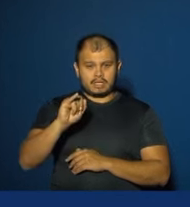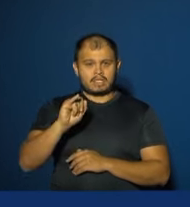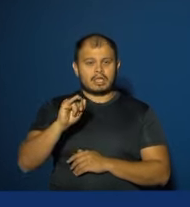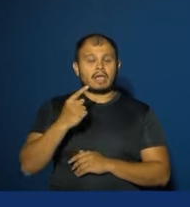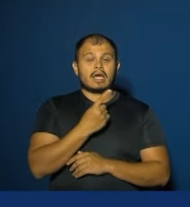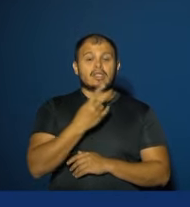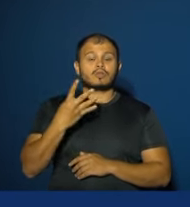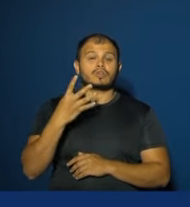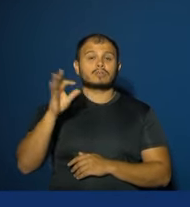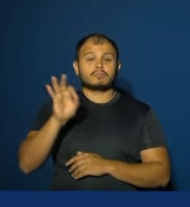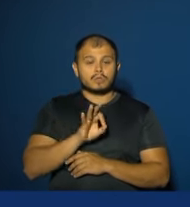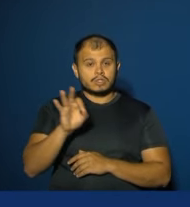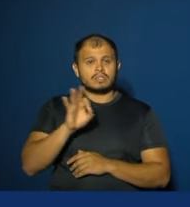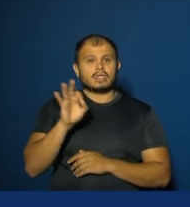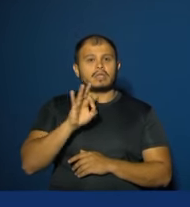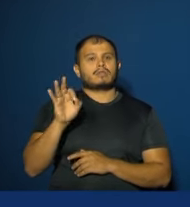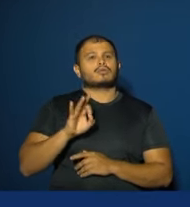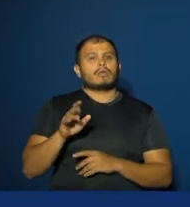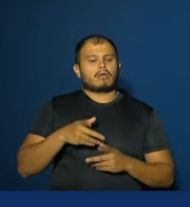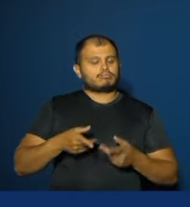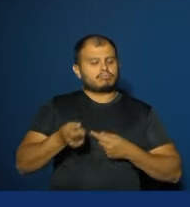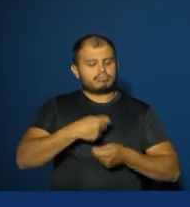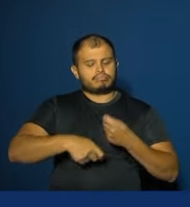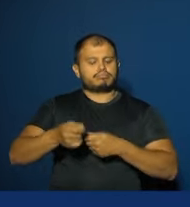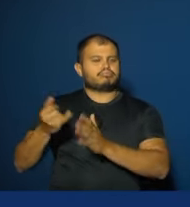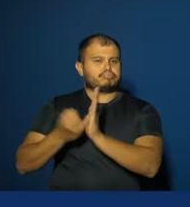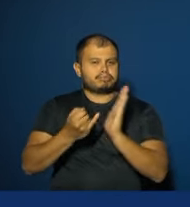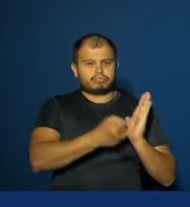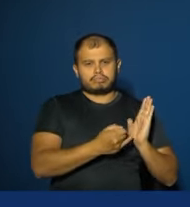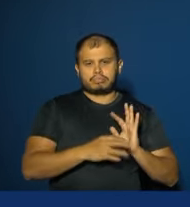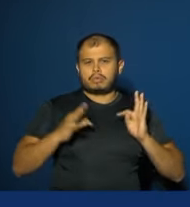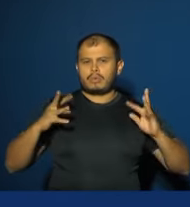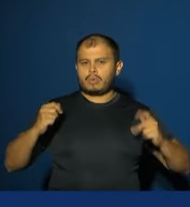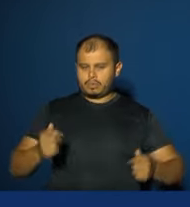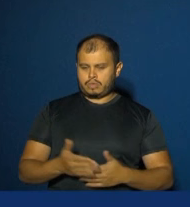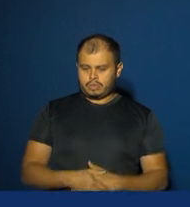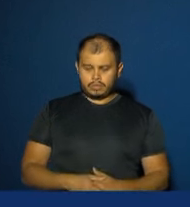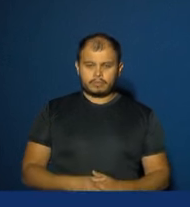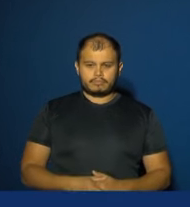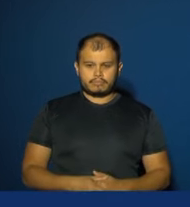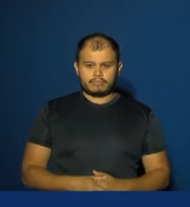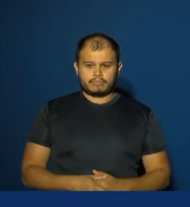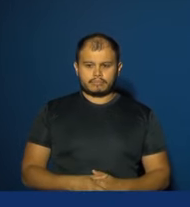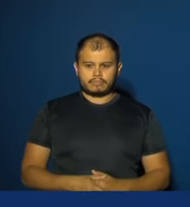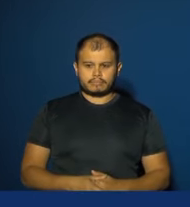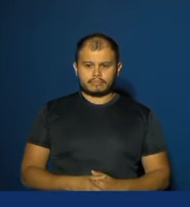14% da receita corrente líquida. Então,